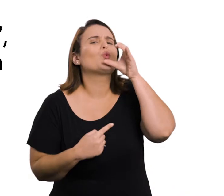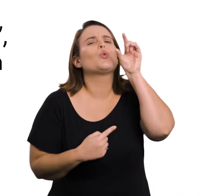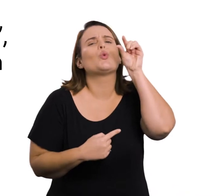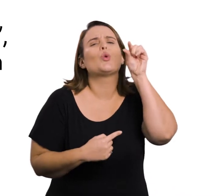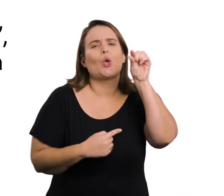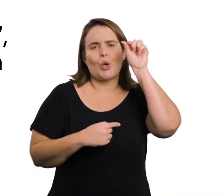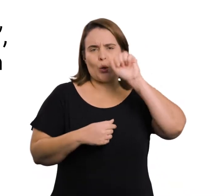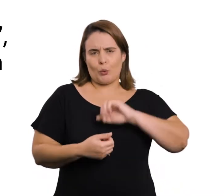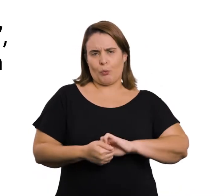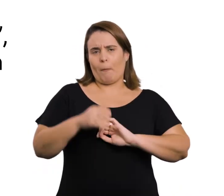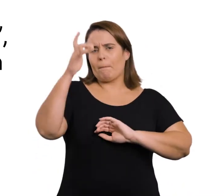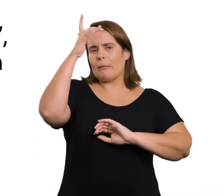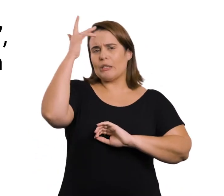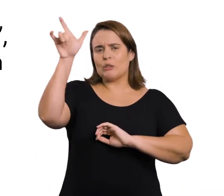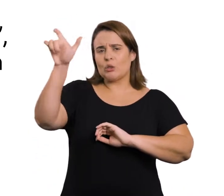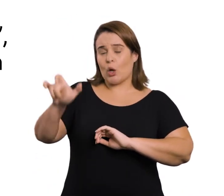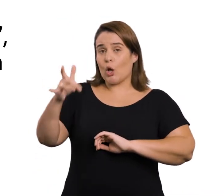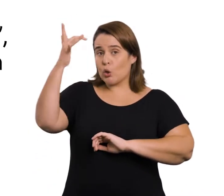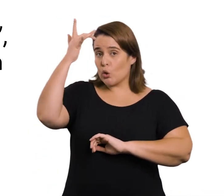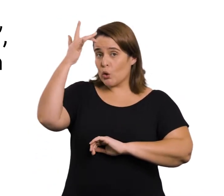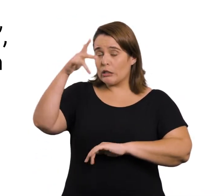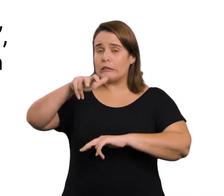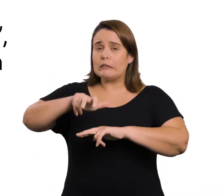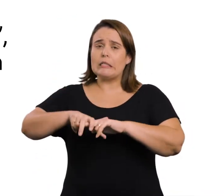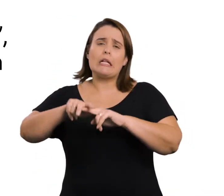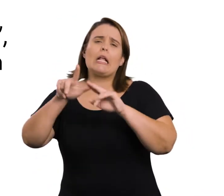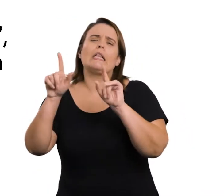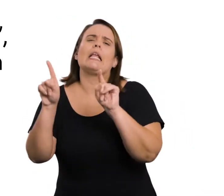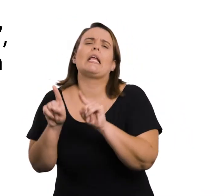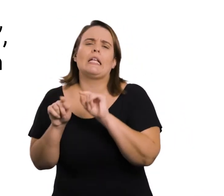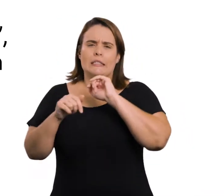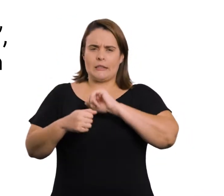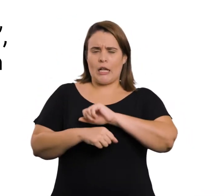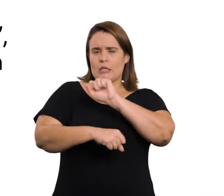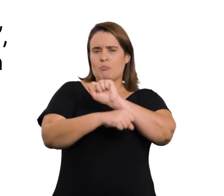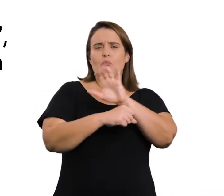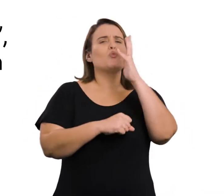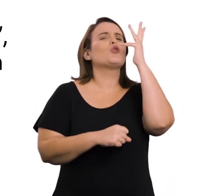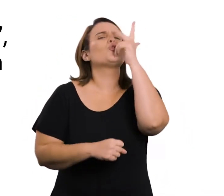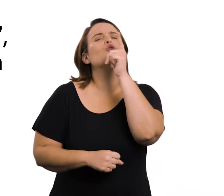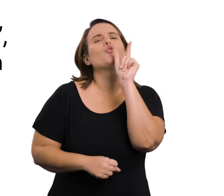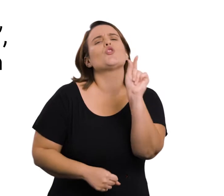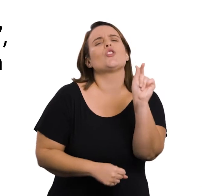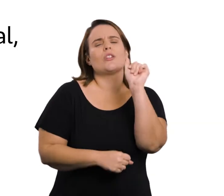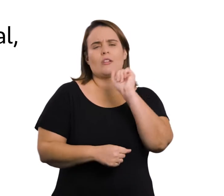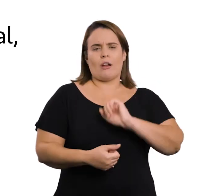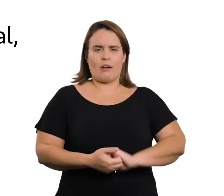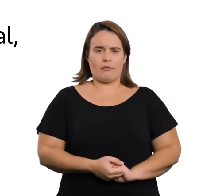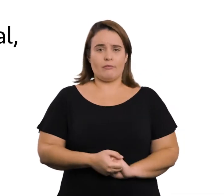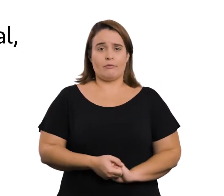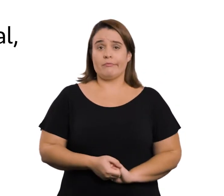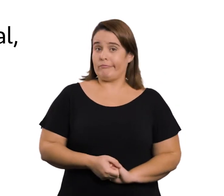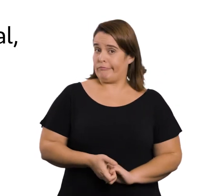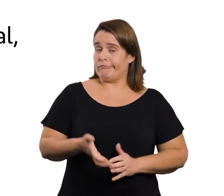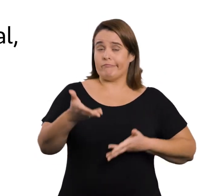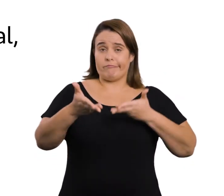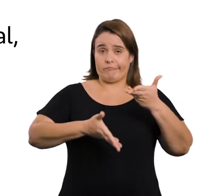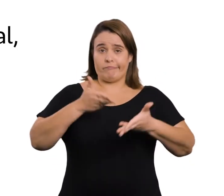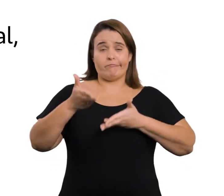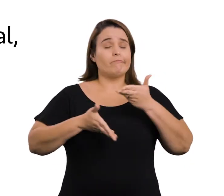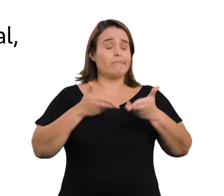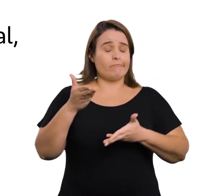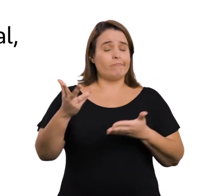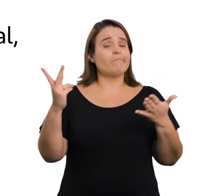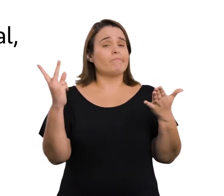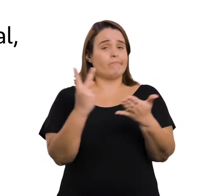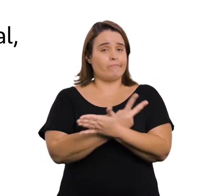adulta sentada numa cadeirinha, enquanto ela espera bonitinha a reunião começar? Esse tipo de tratamento é